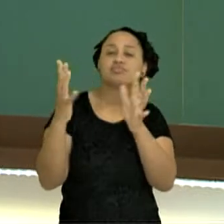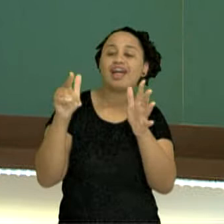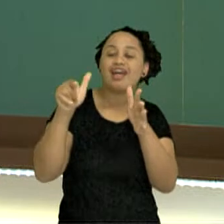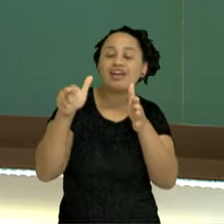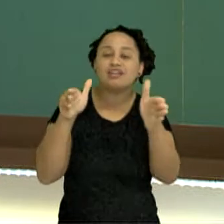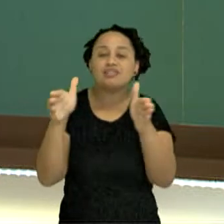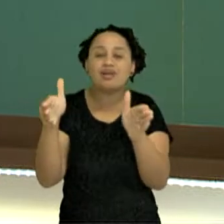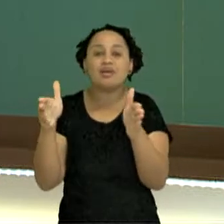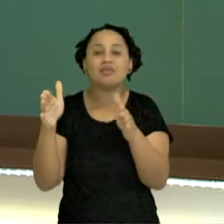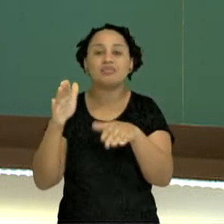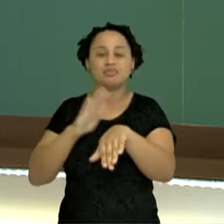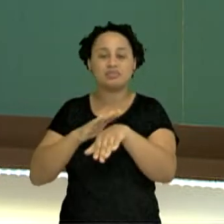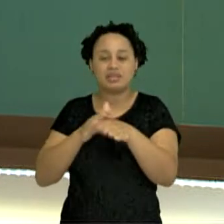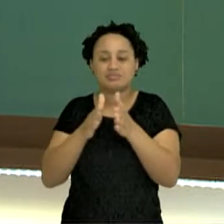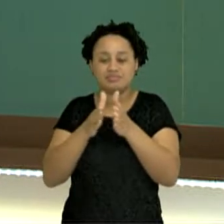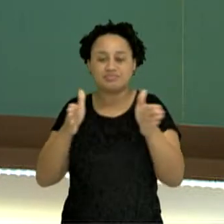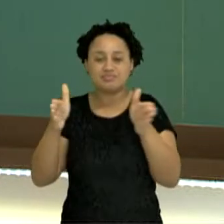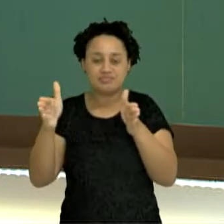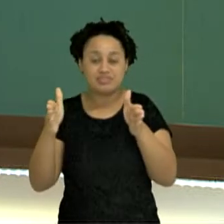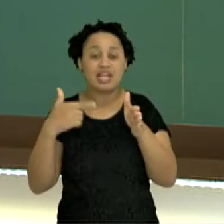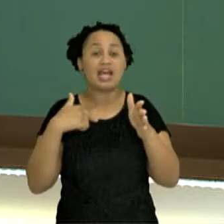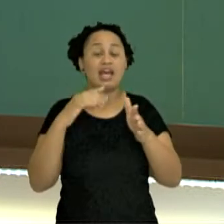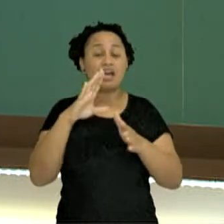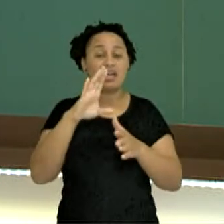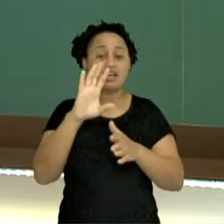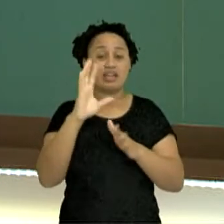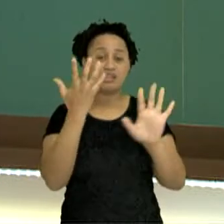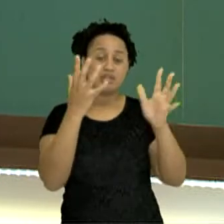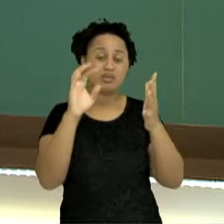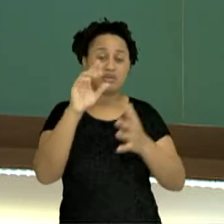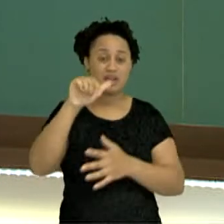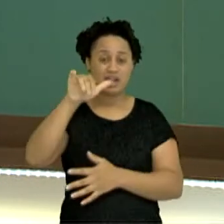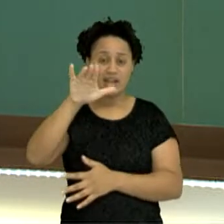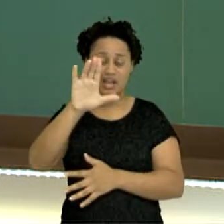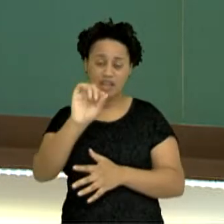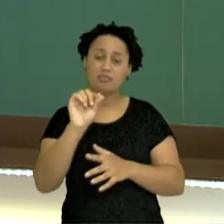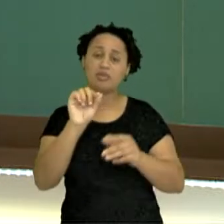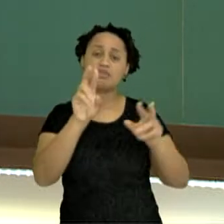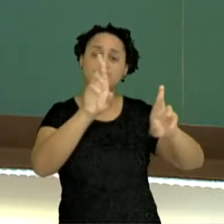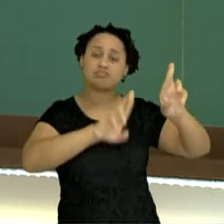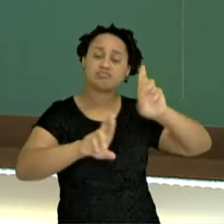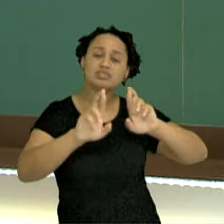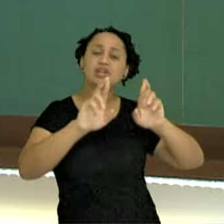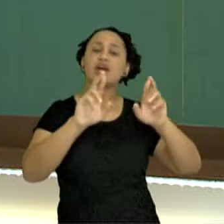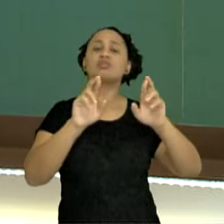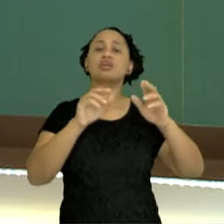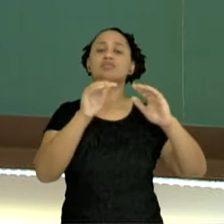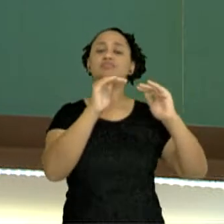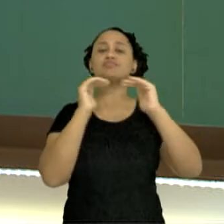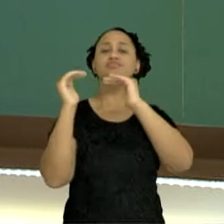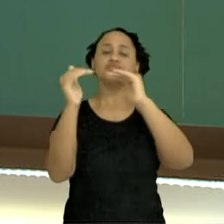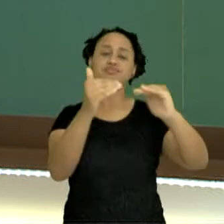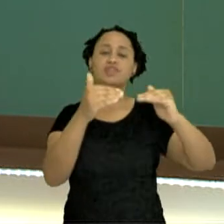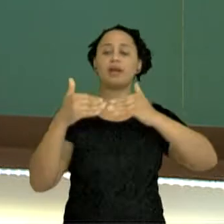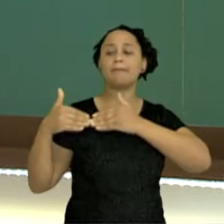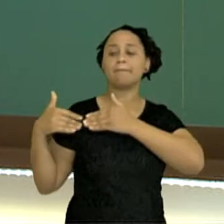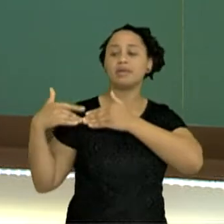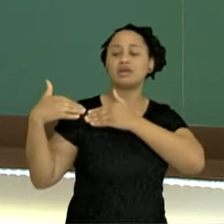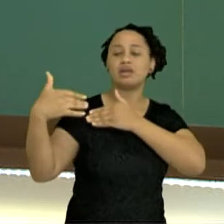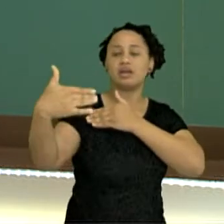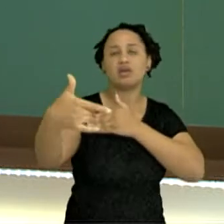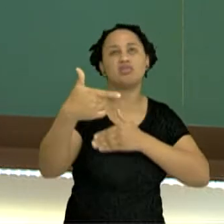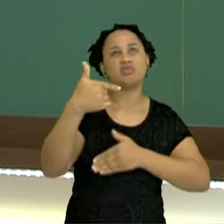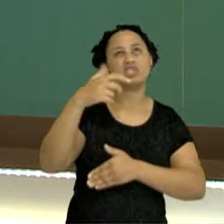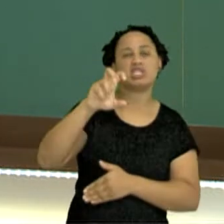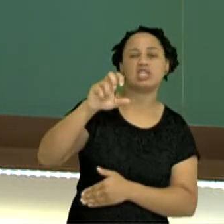atmosfera e o clima referindo-se à observação dos padrões atmosféricos ao longo de um período de